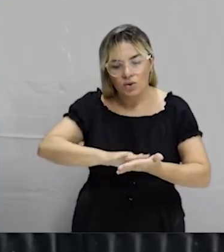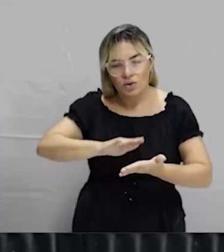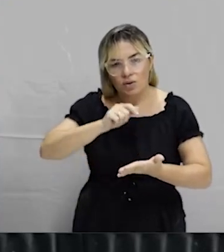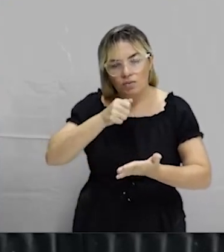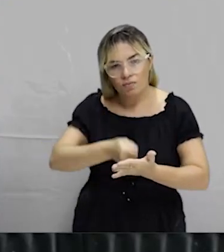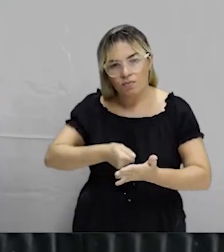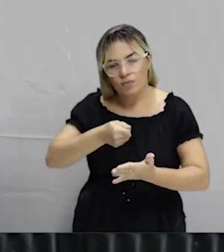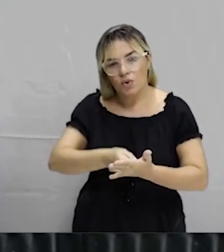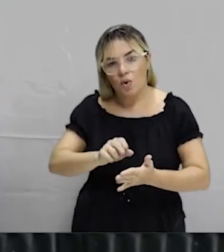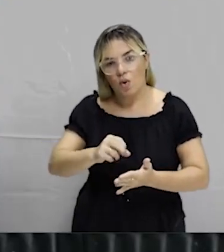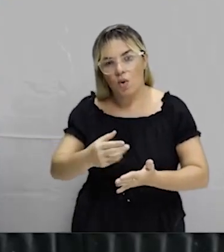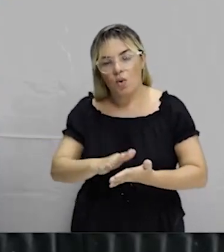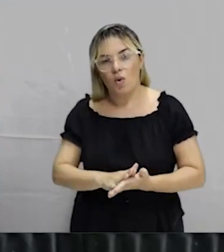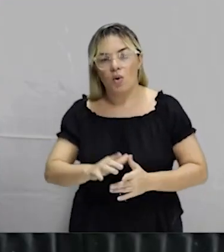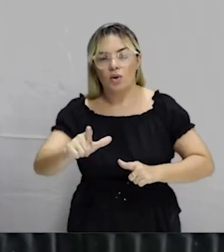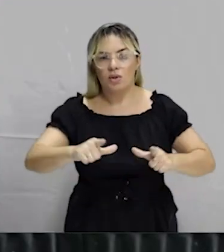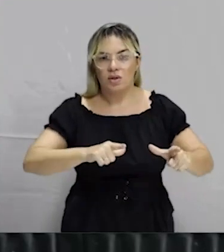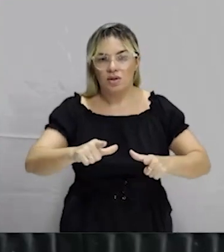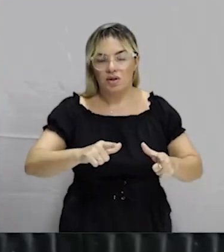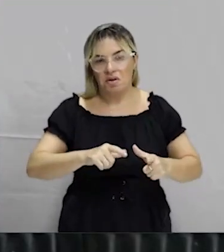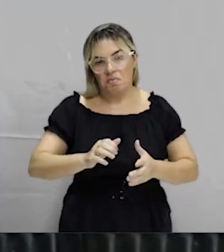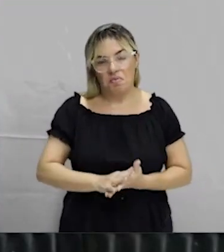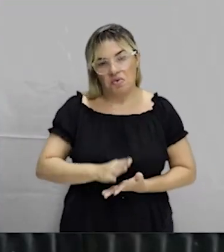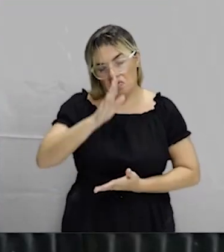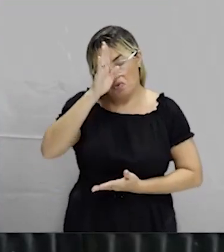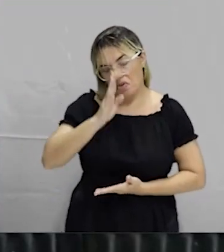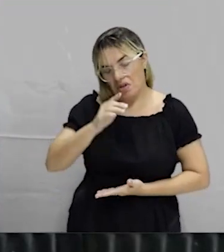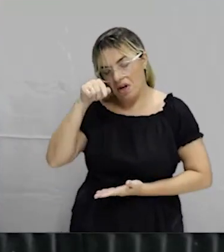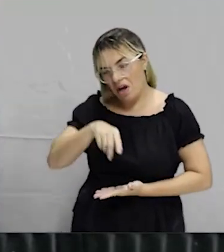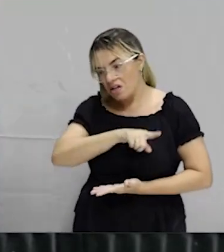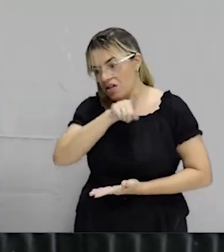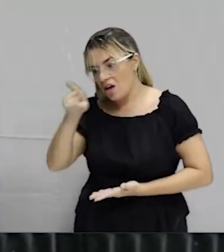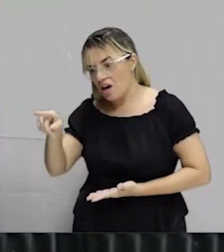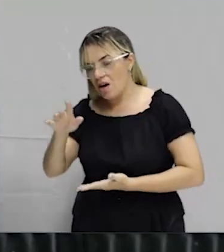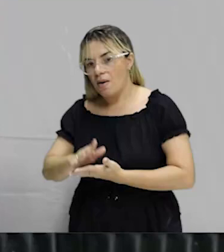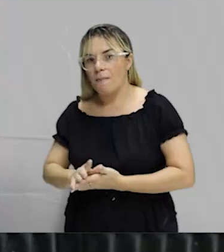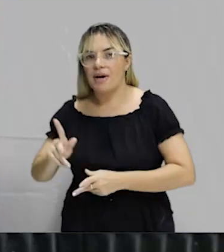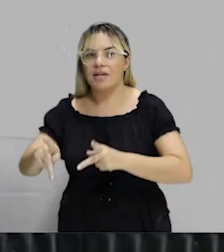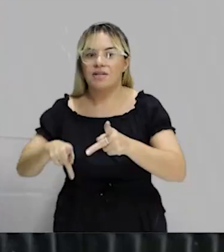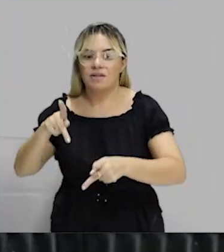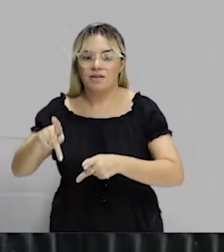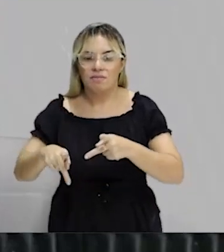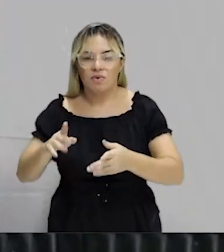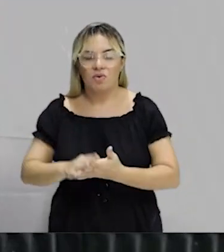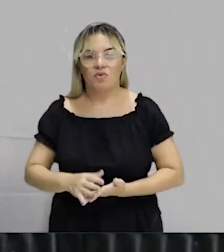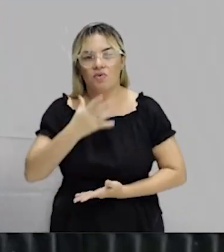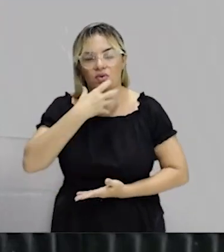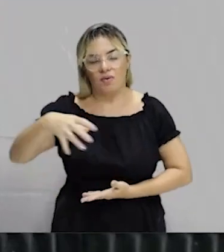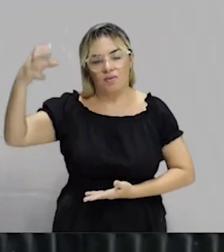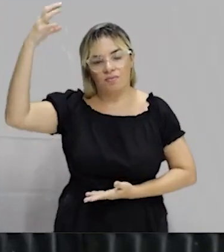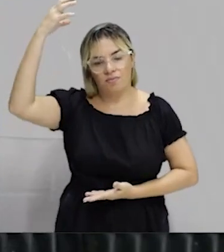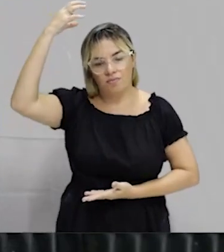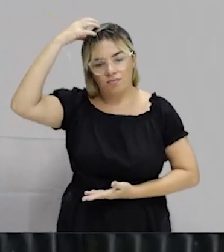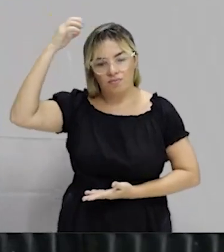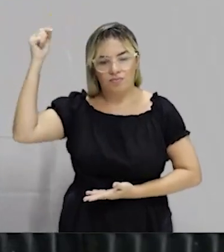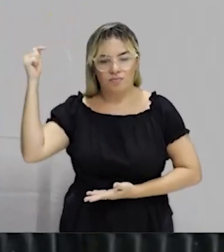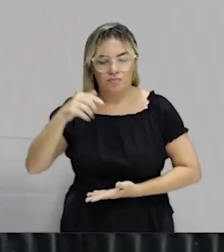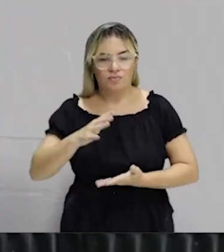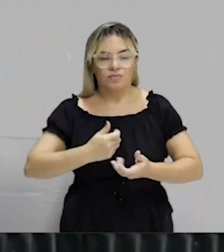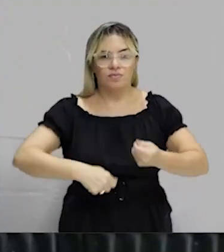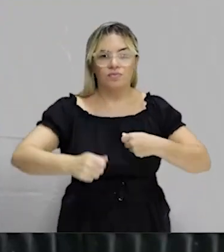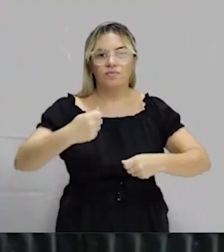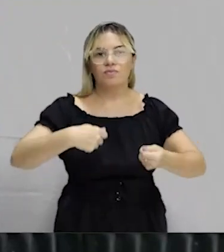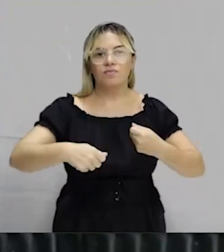ou trabalhando gratuitamente para o Estado, ok? Então, a economia era sustentada pela